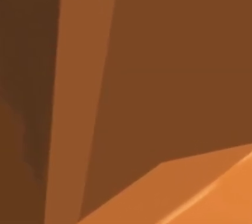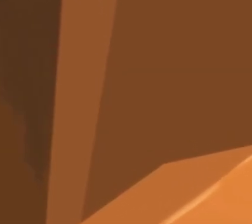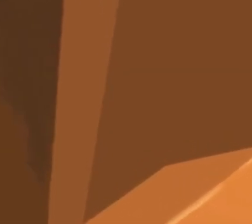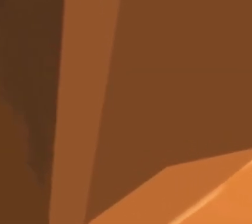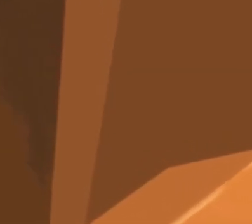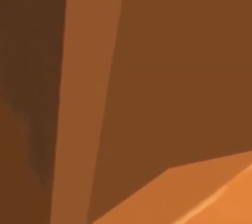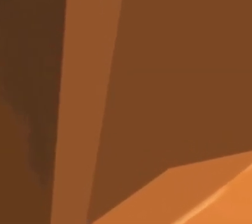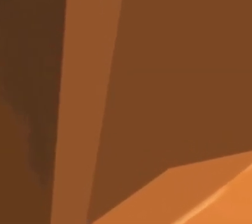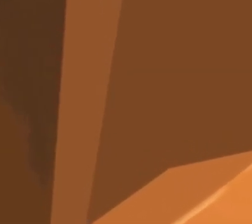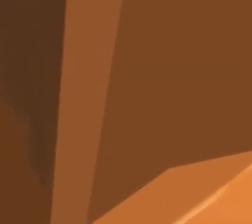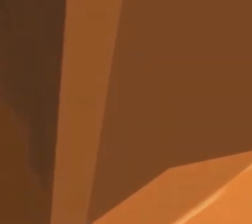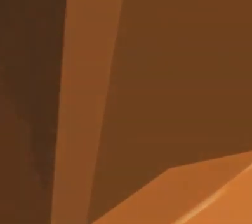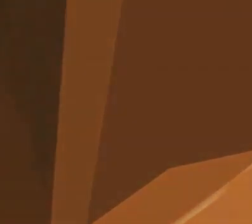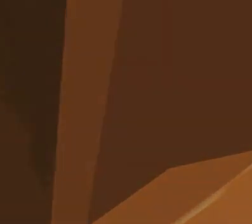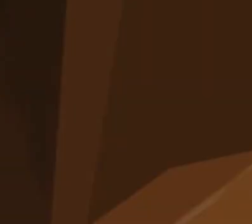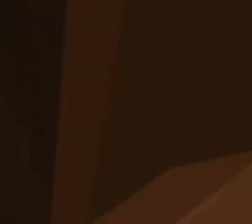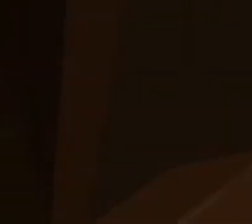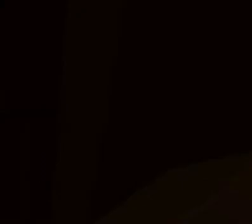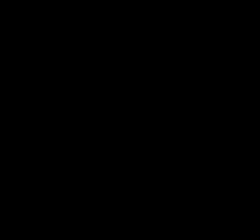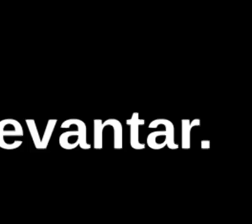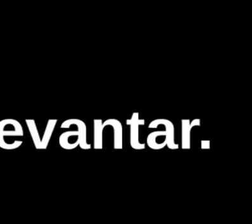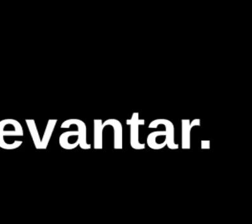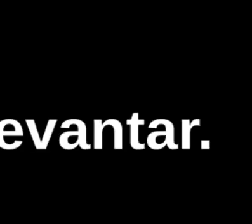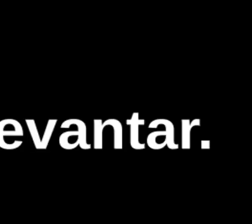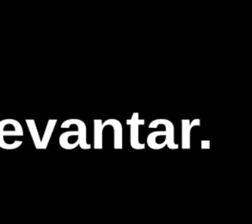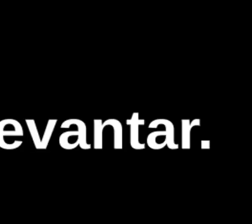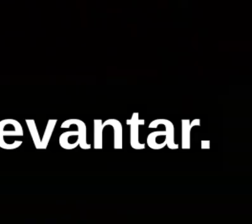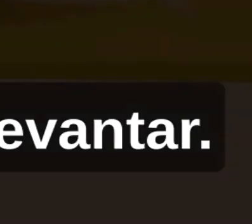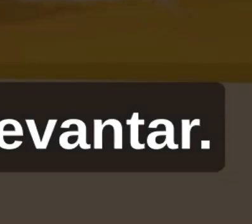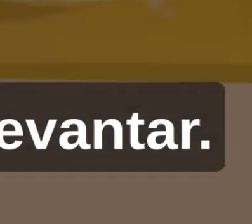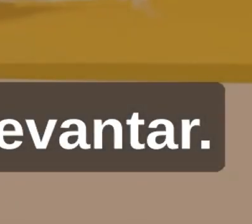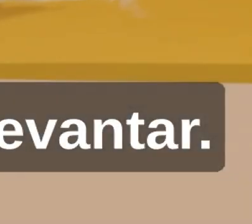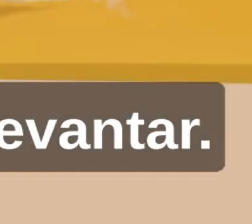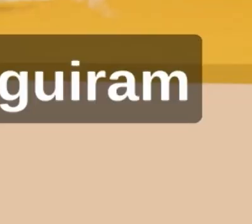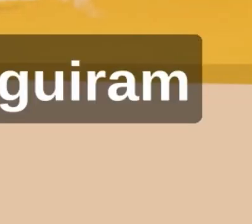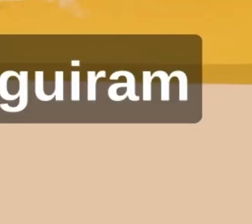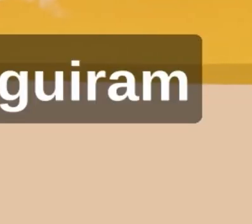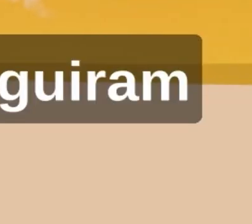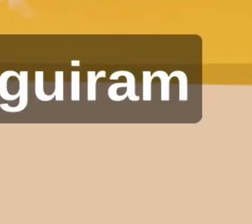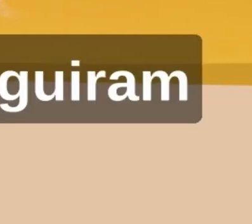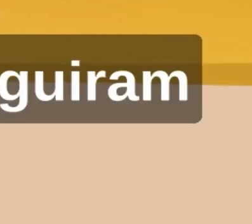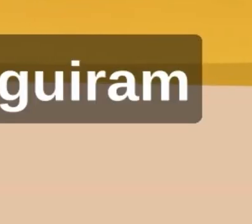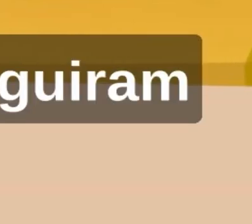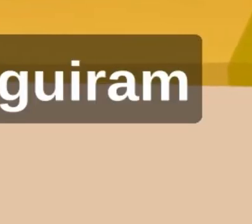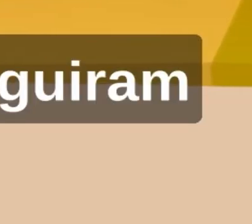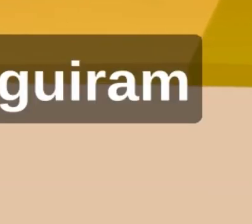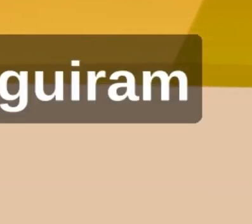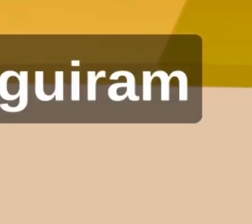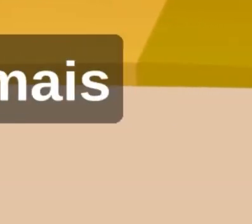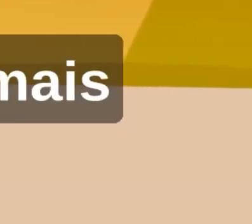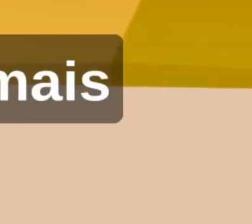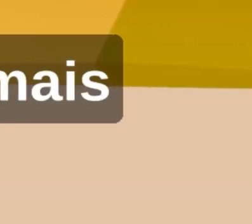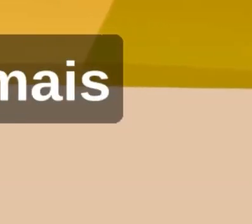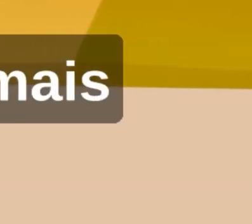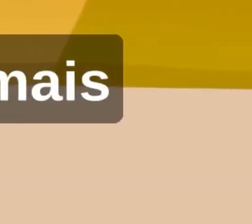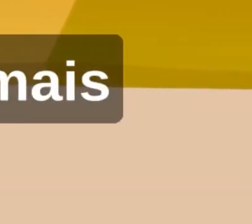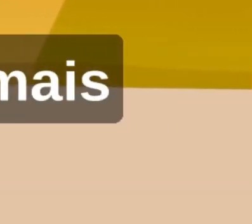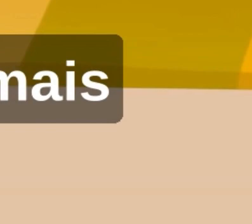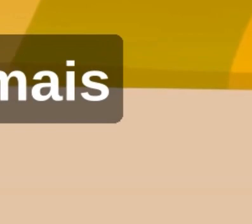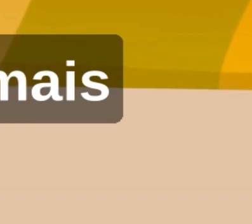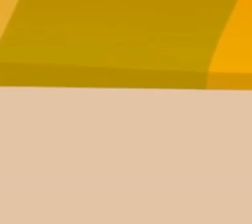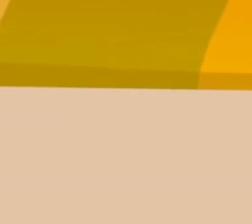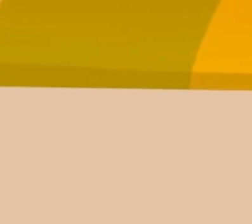malignas. Sancho Pança ajudou o seu senhor a se levantar, curou as feridas dele e seguiram seu caminho em busca de